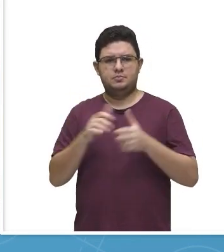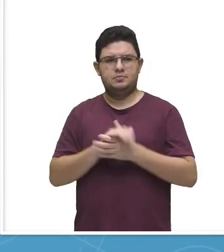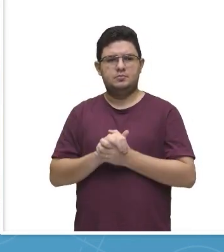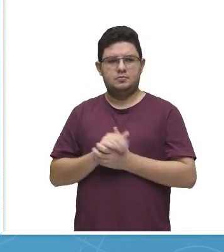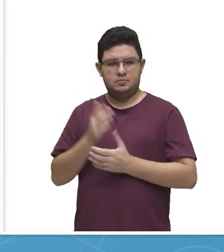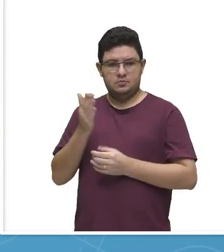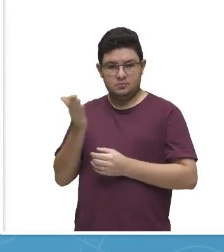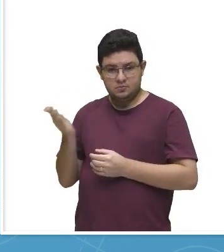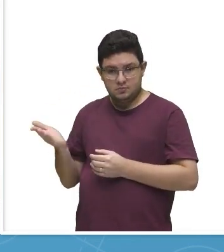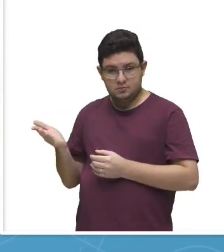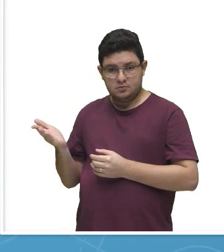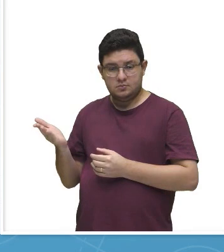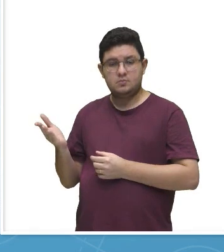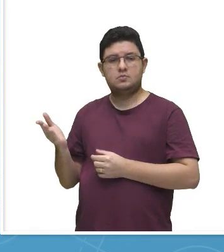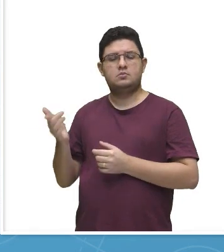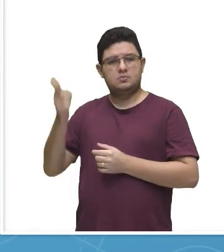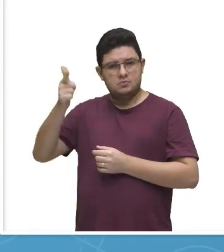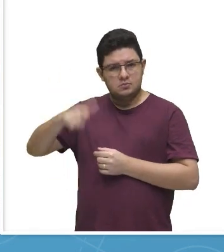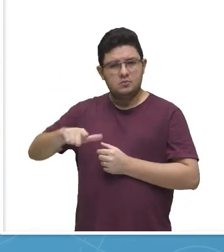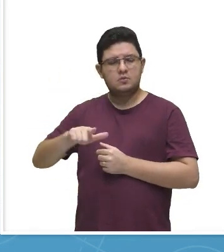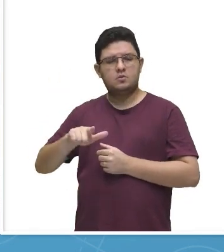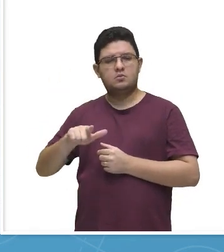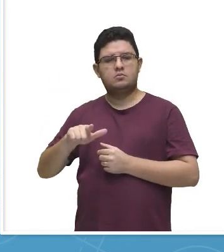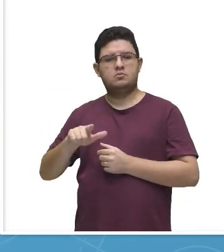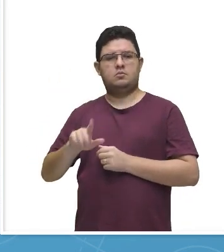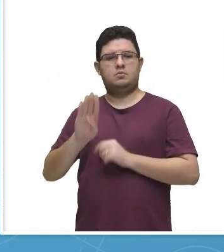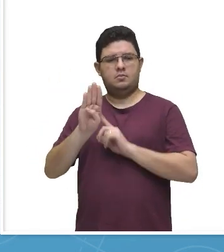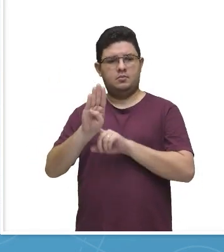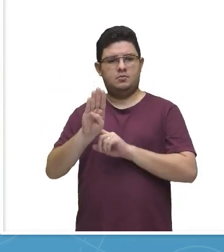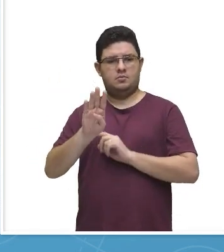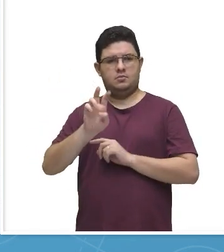B também está dando 512.